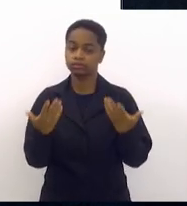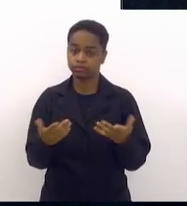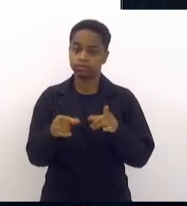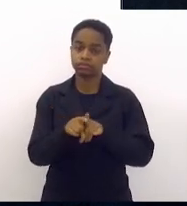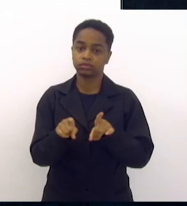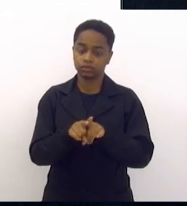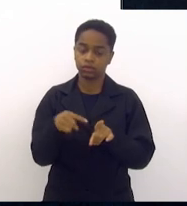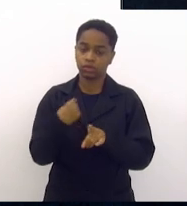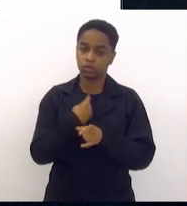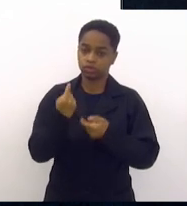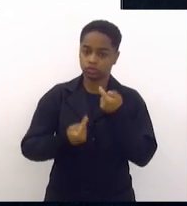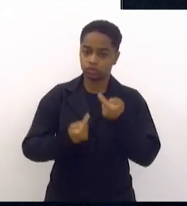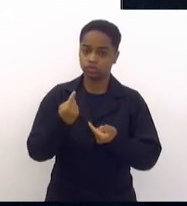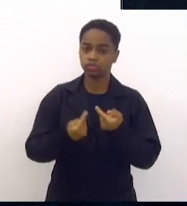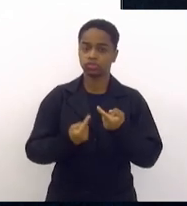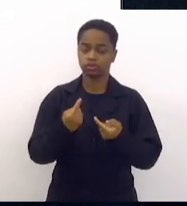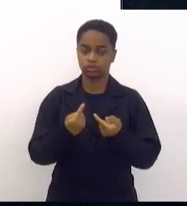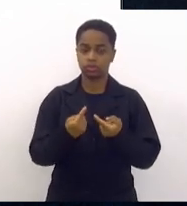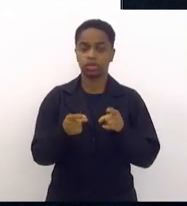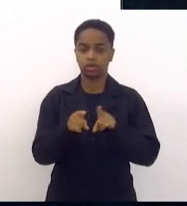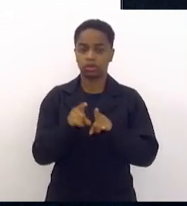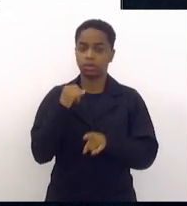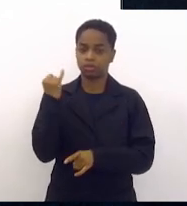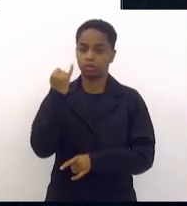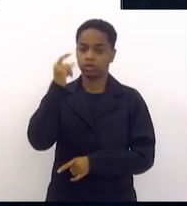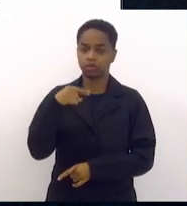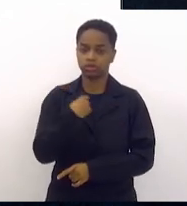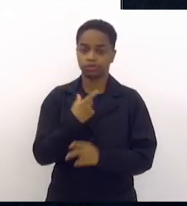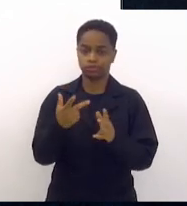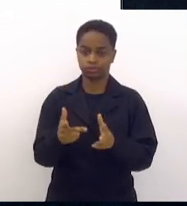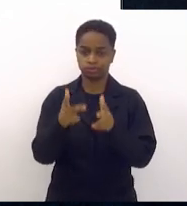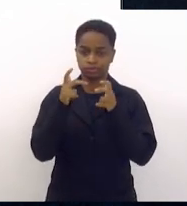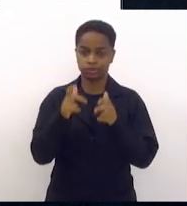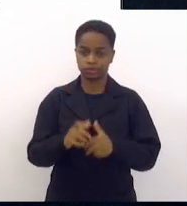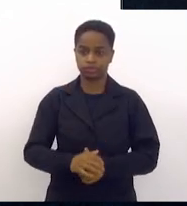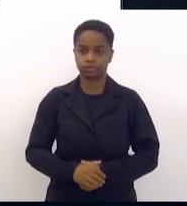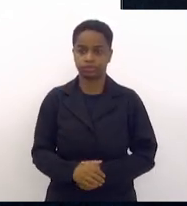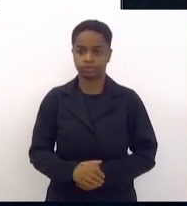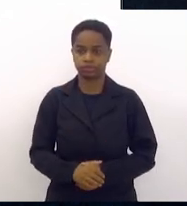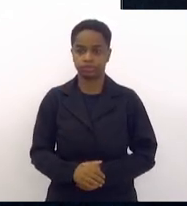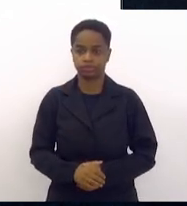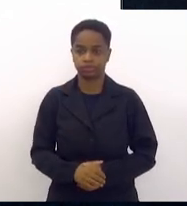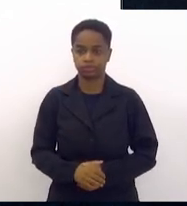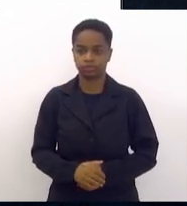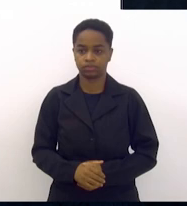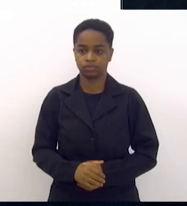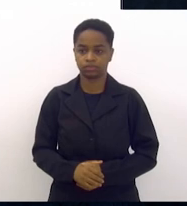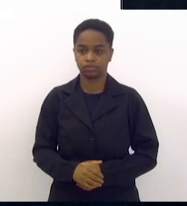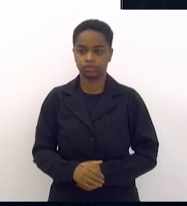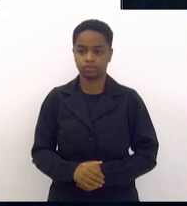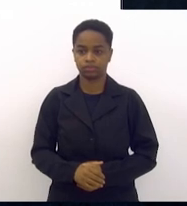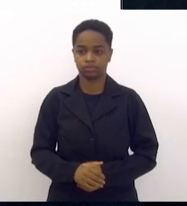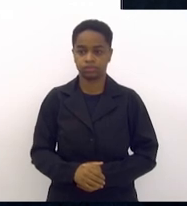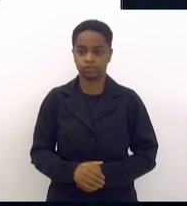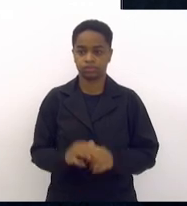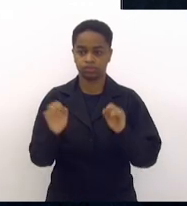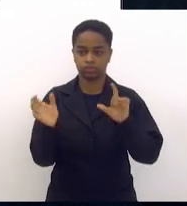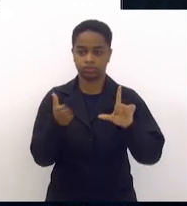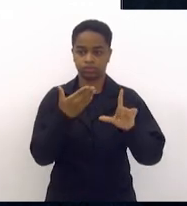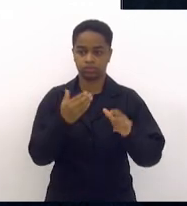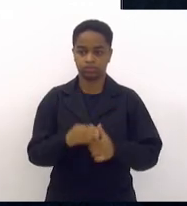ser um fator importante que tem que ser levado em consideração nesse futuro aí pode